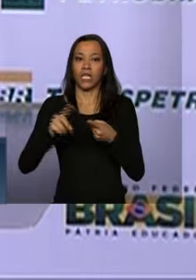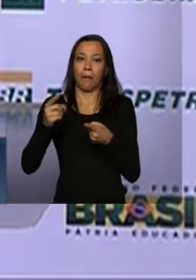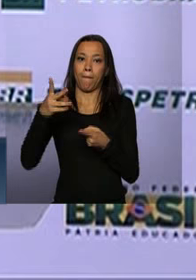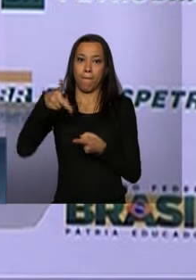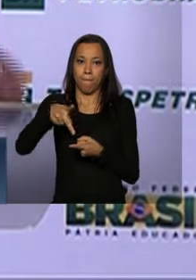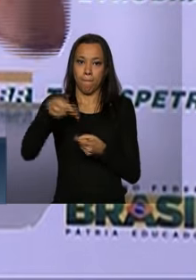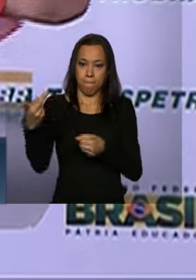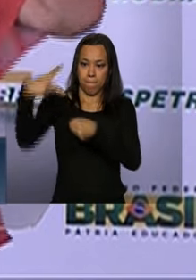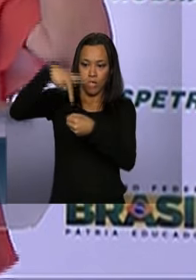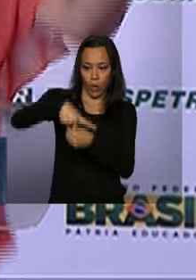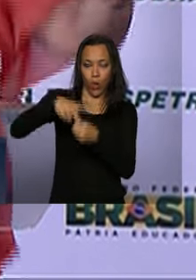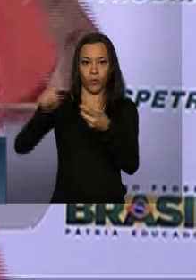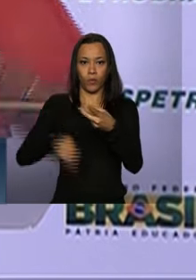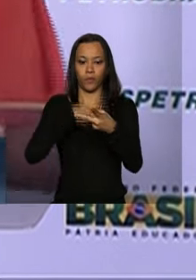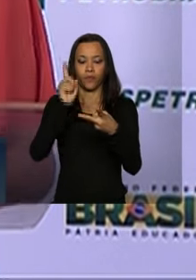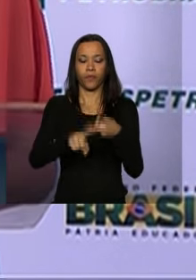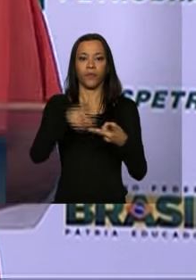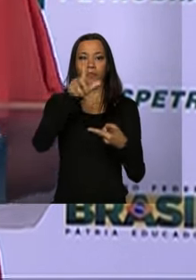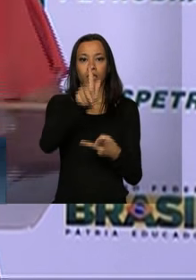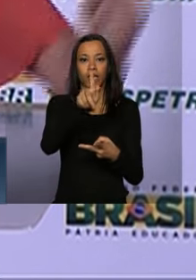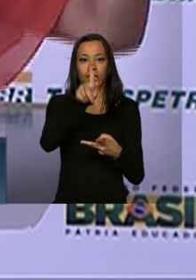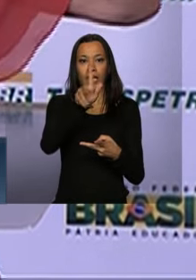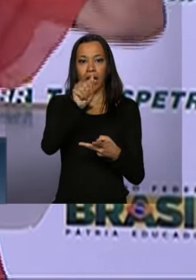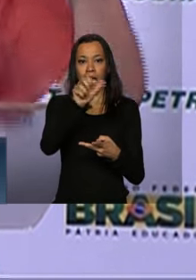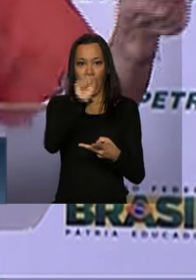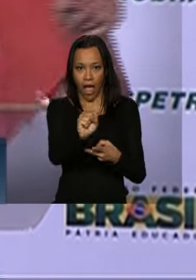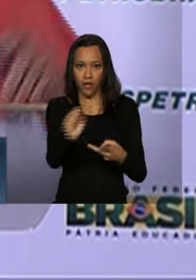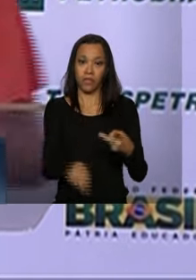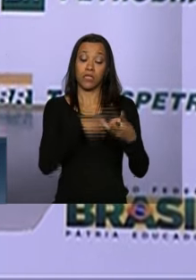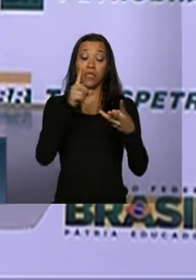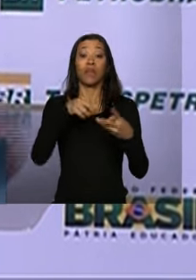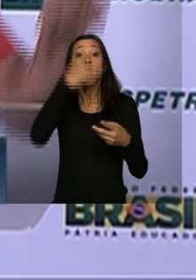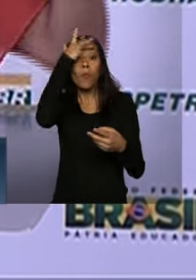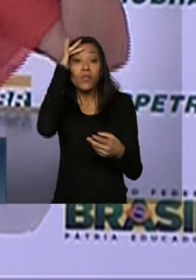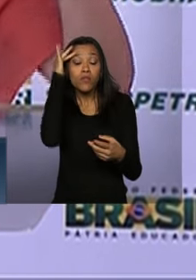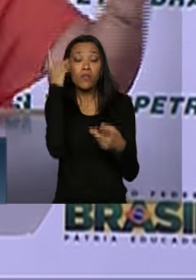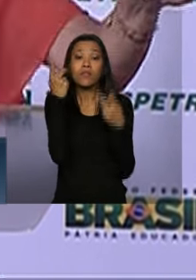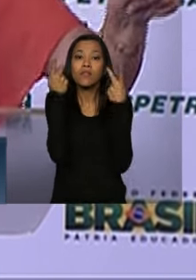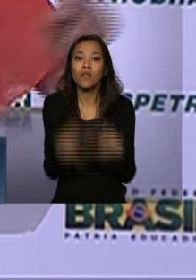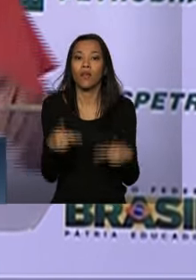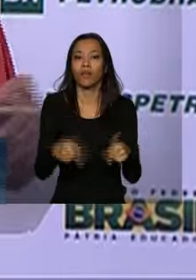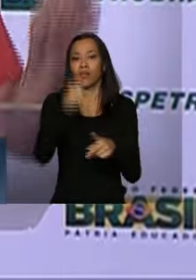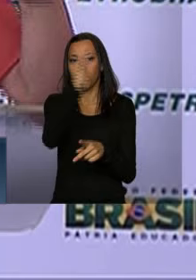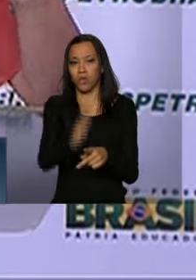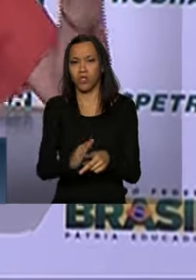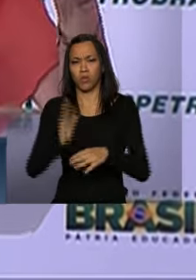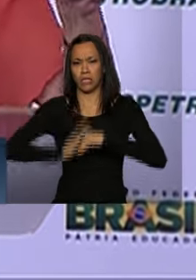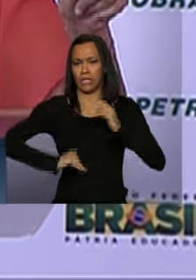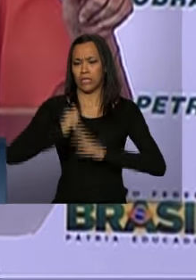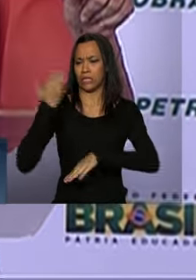produtos com trabalhadores brasileiros treinados aqui, capazes,